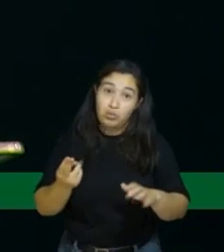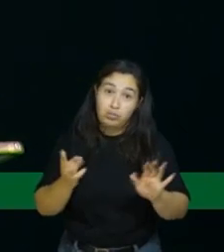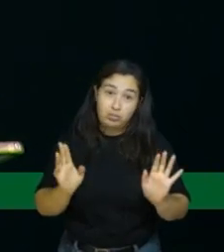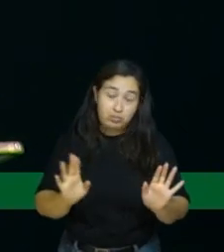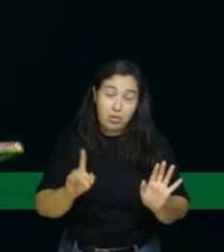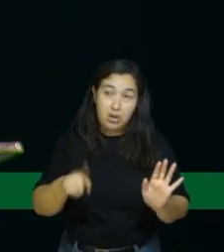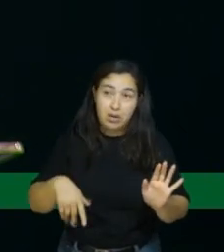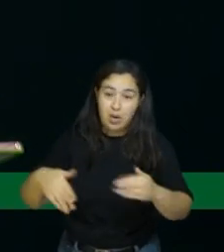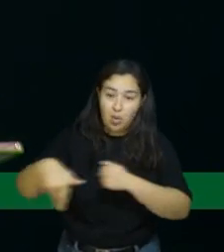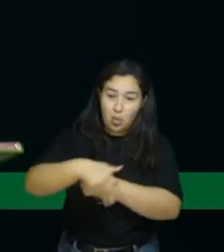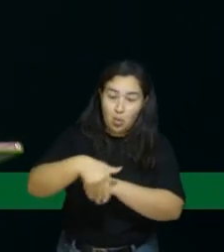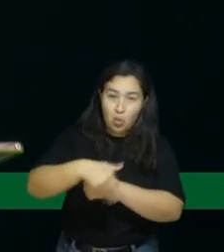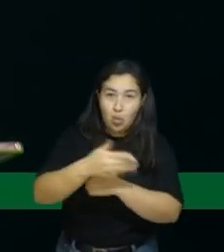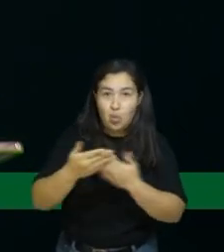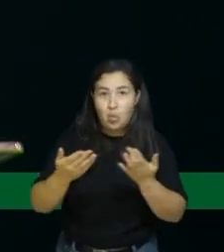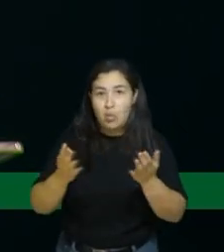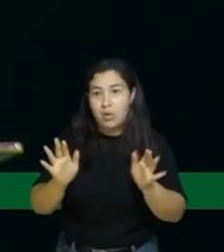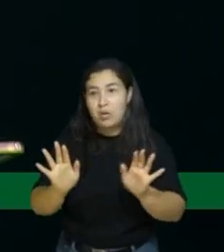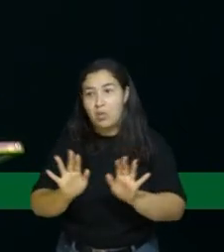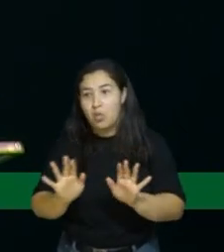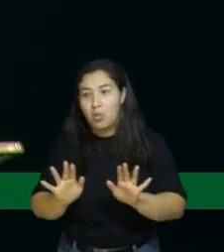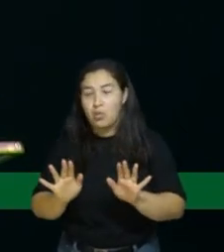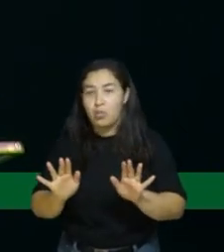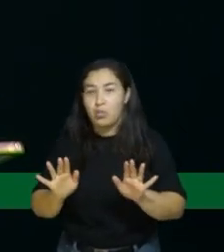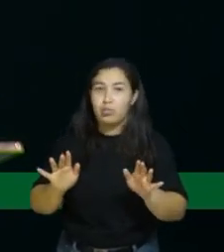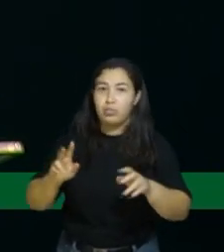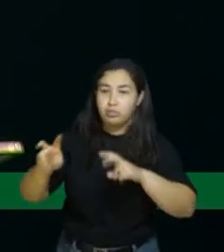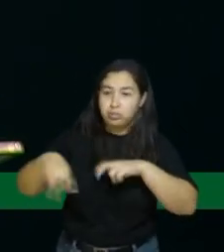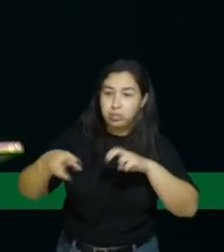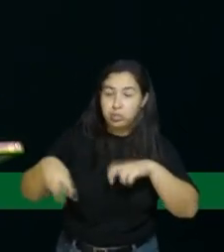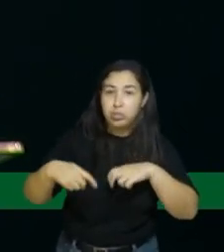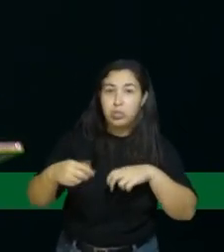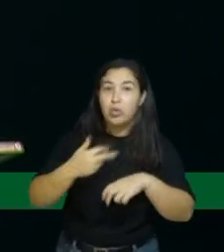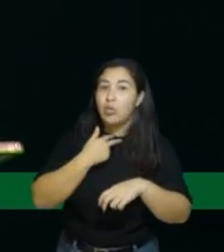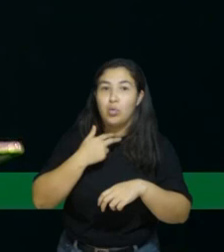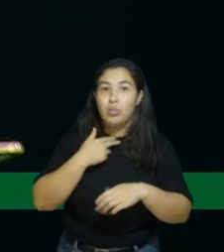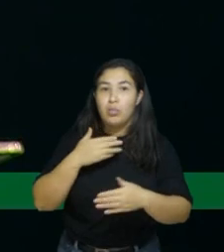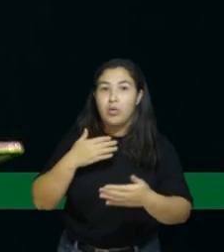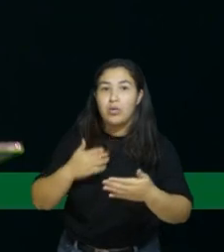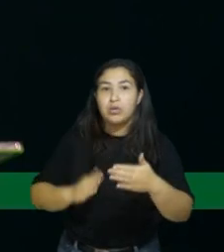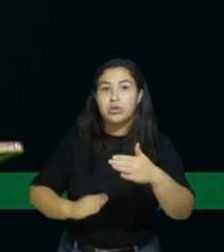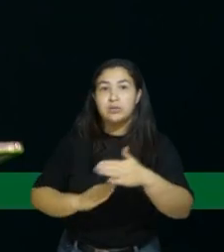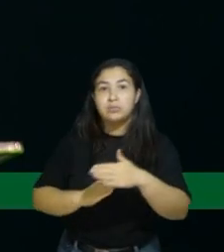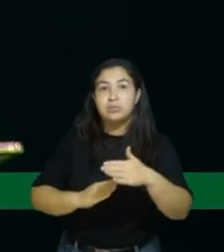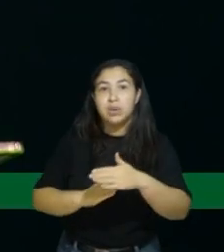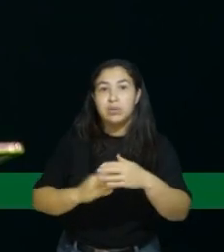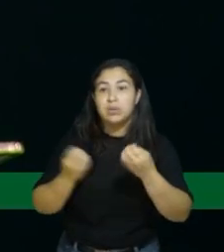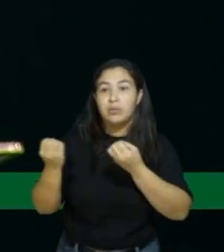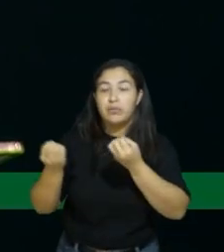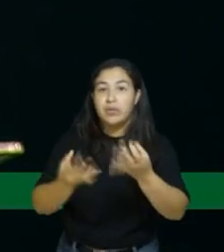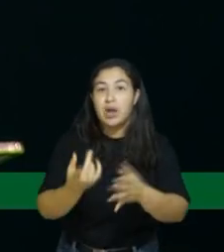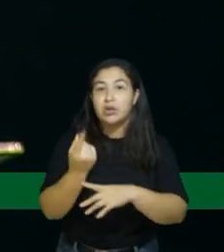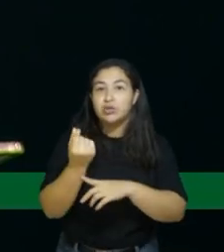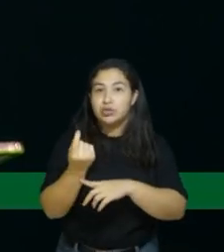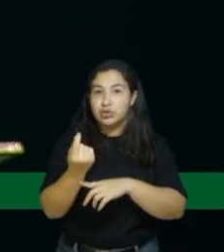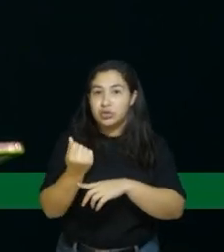Urbana ou Rural fica impedido de receber auxílios benefícios